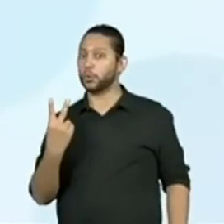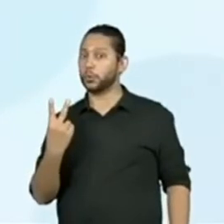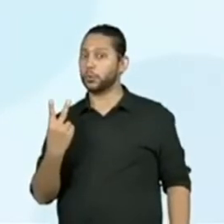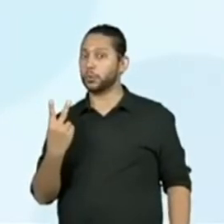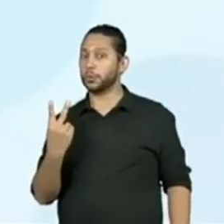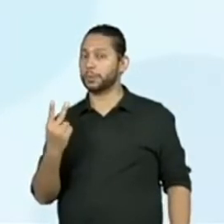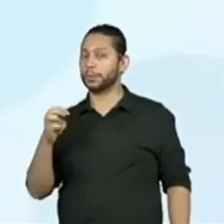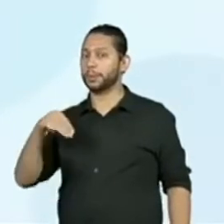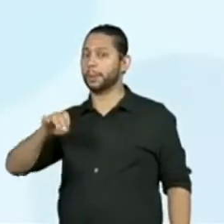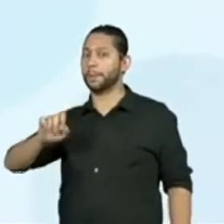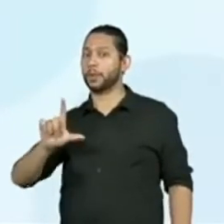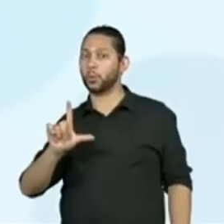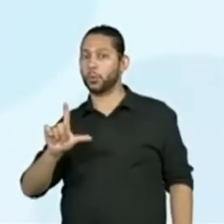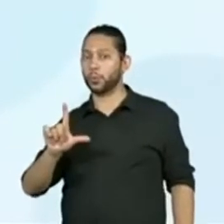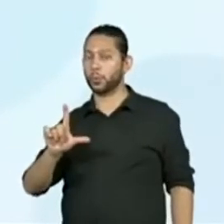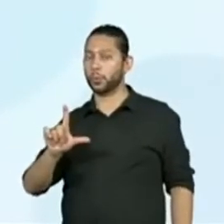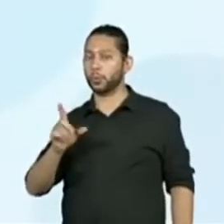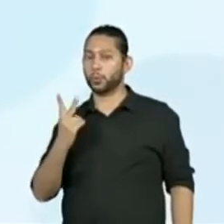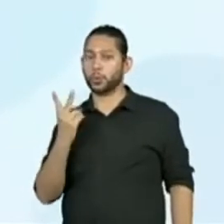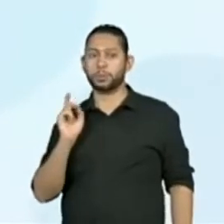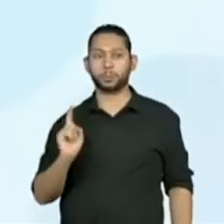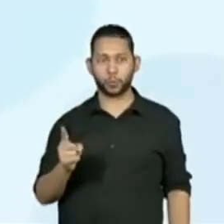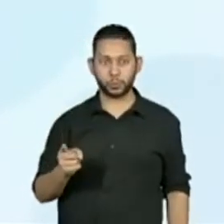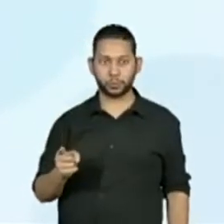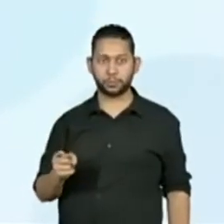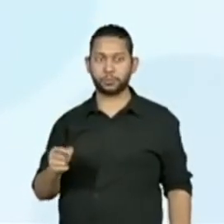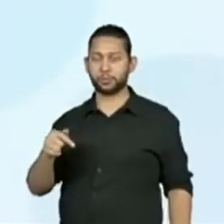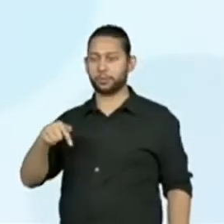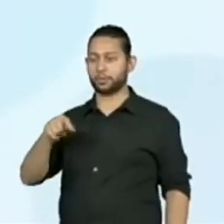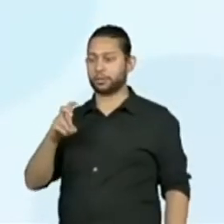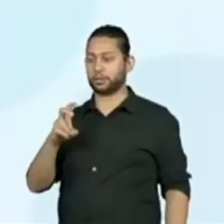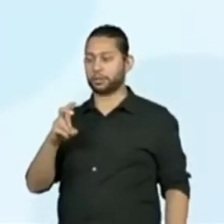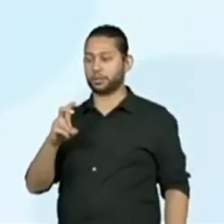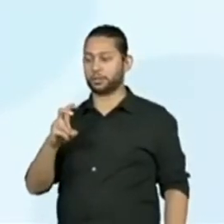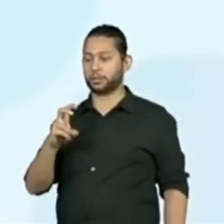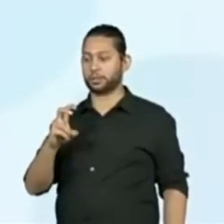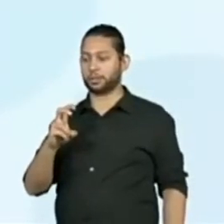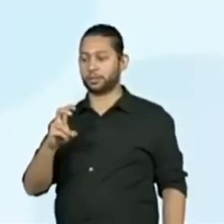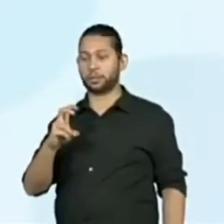2.570. Vou tentar fazer menorzinho aqui, senão vou ultrapassar.